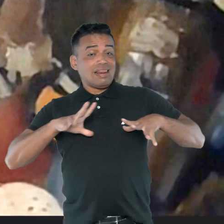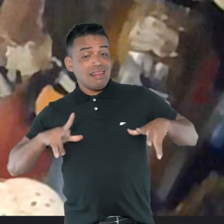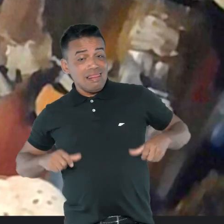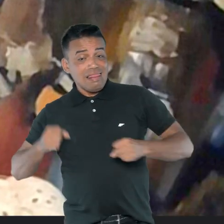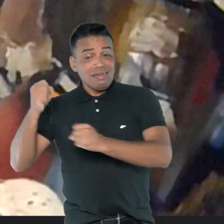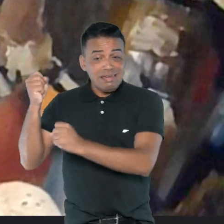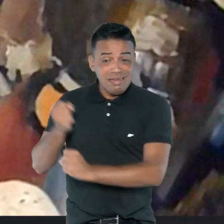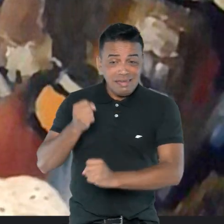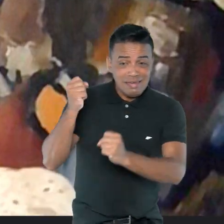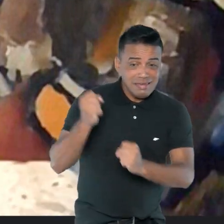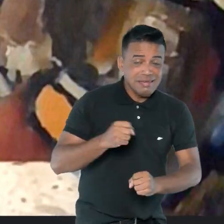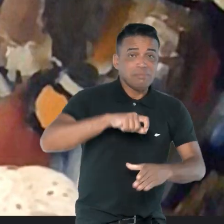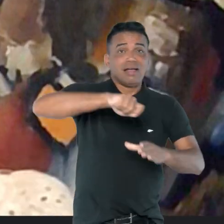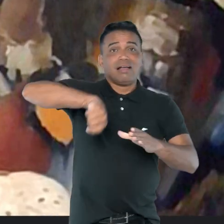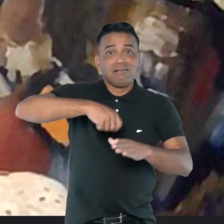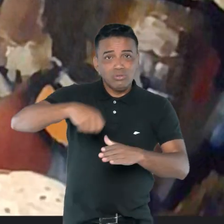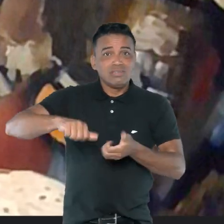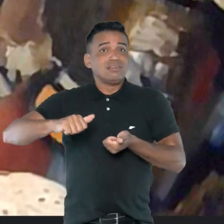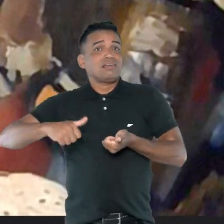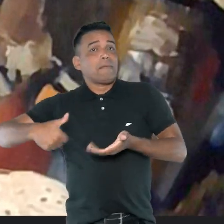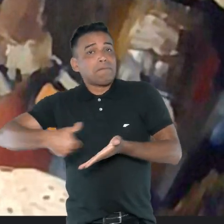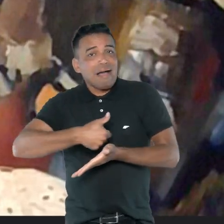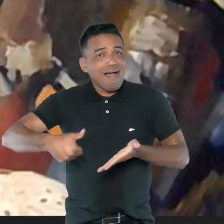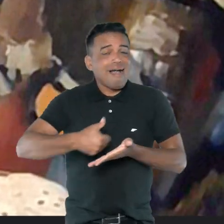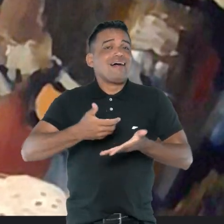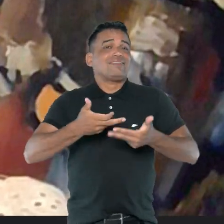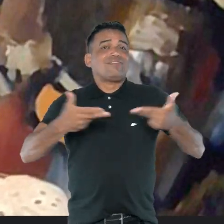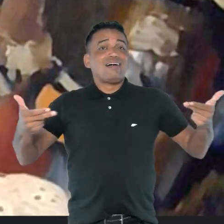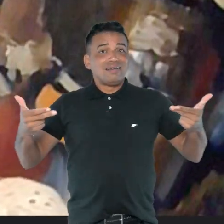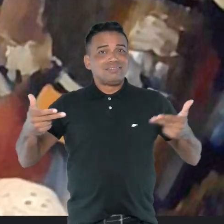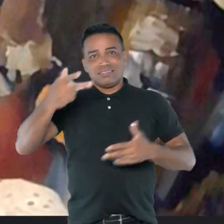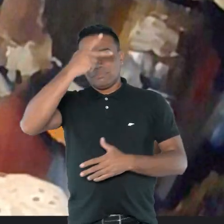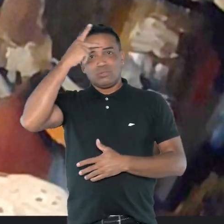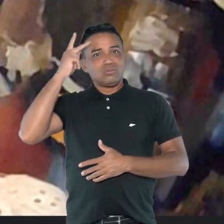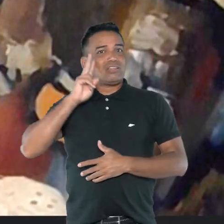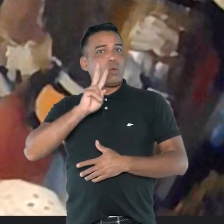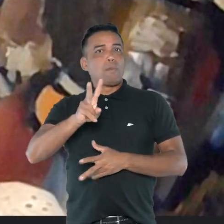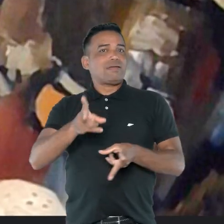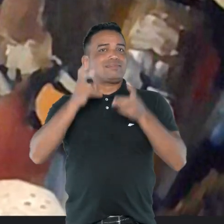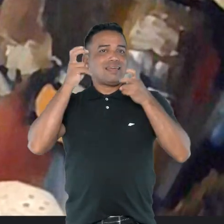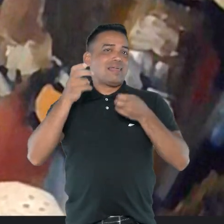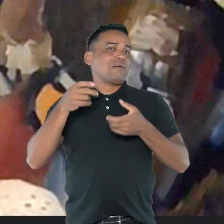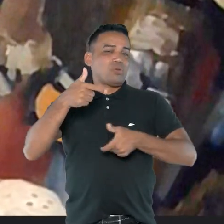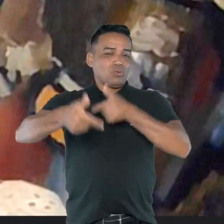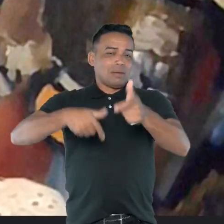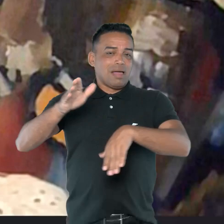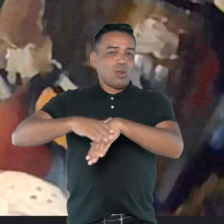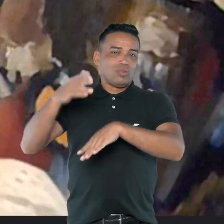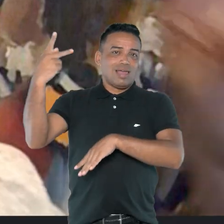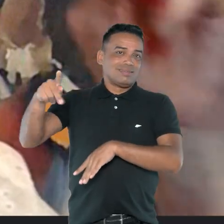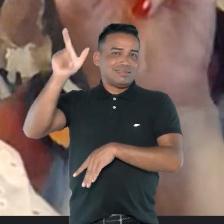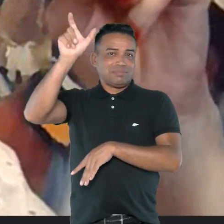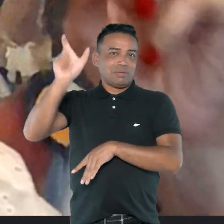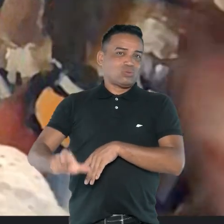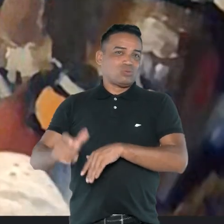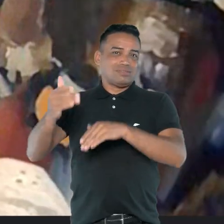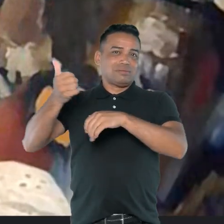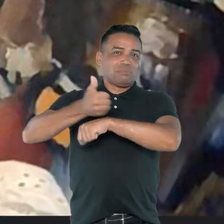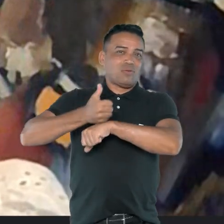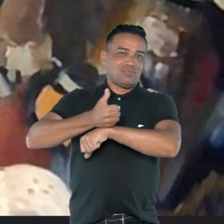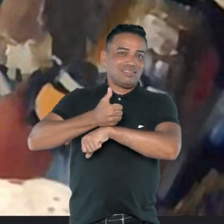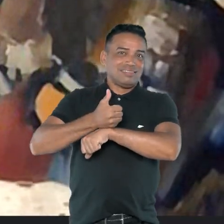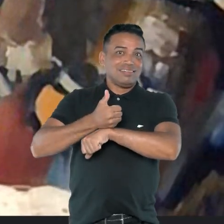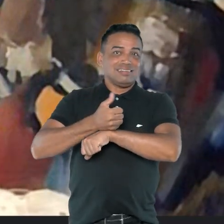serviços invisíveis da sociedade, para que a gente possa fazer esses trabalhos principais